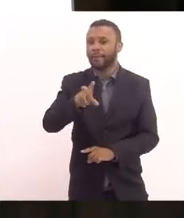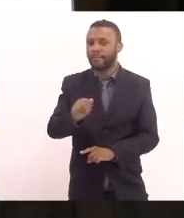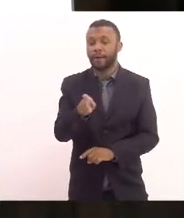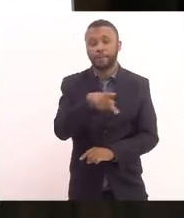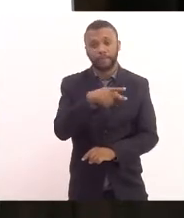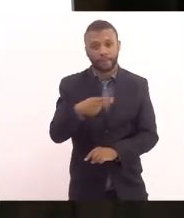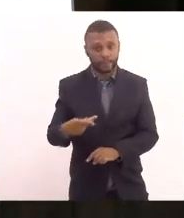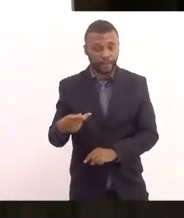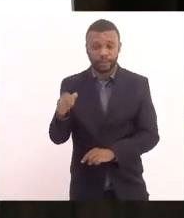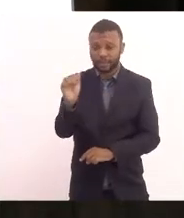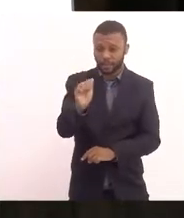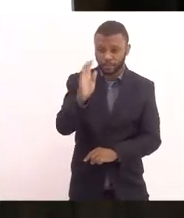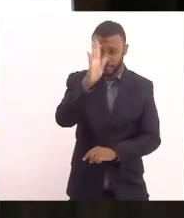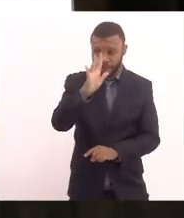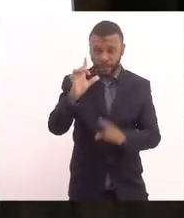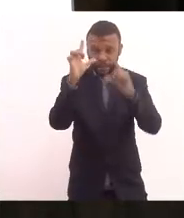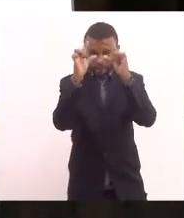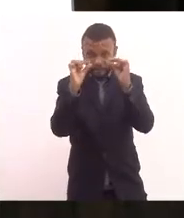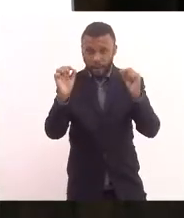da ABEM,